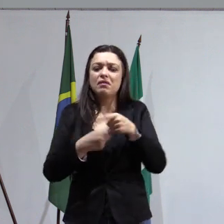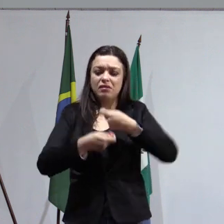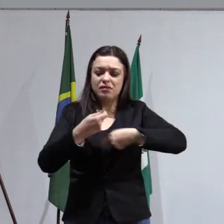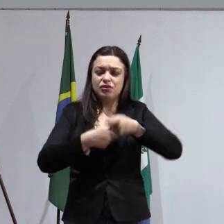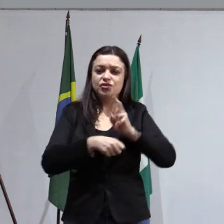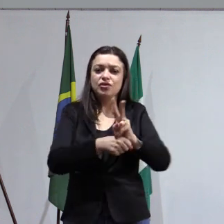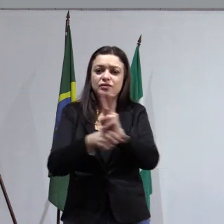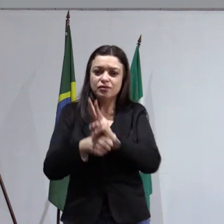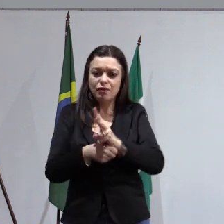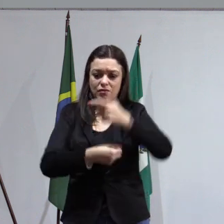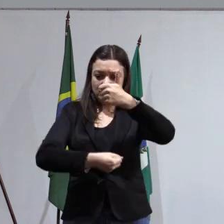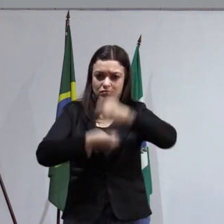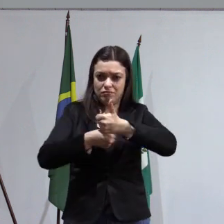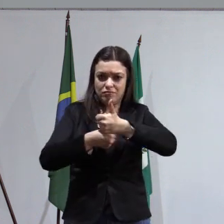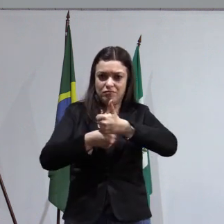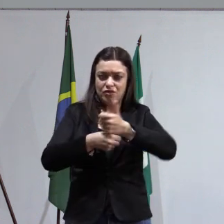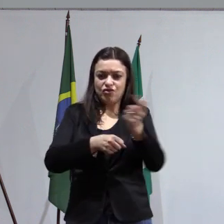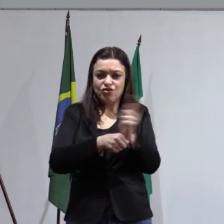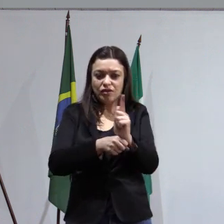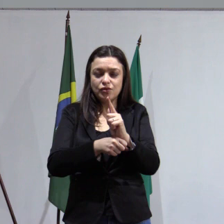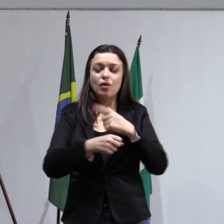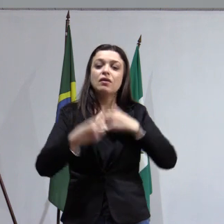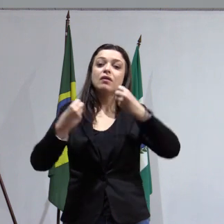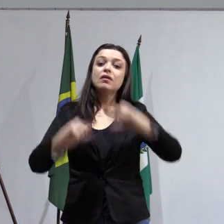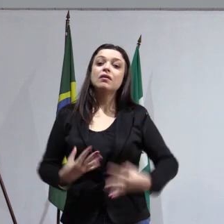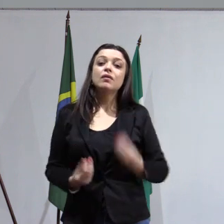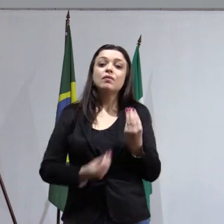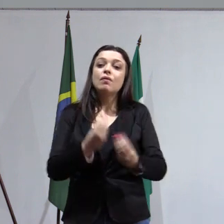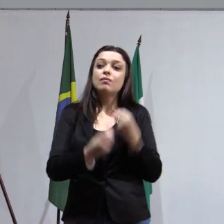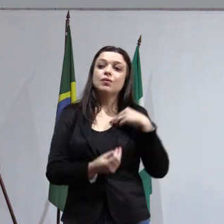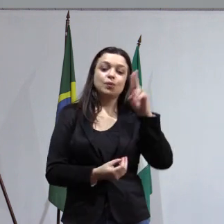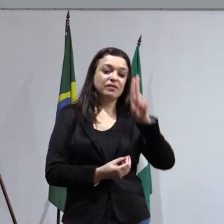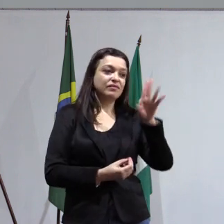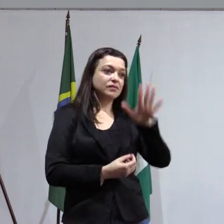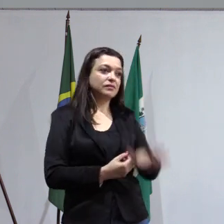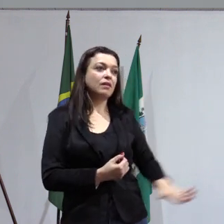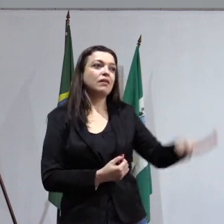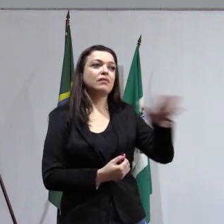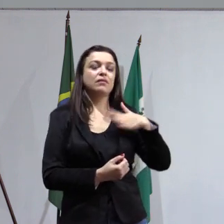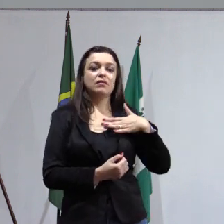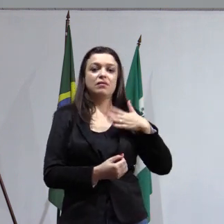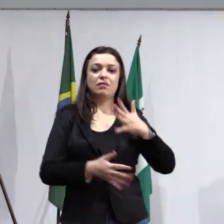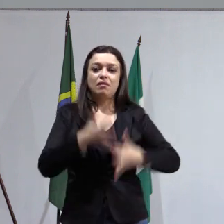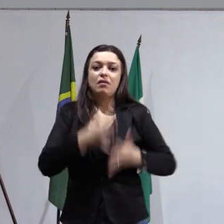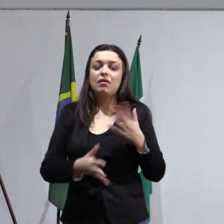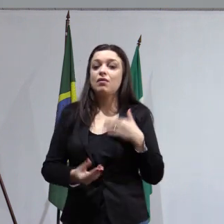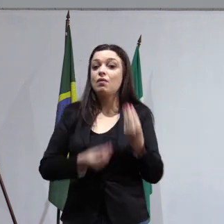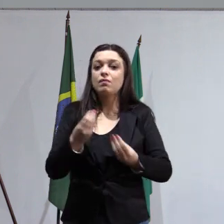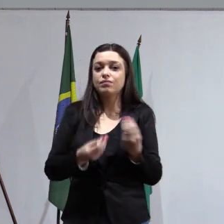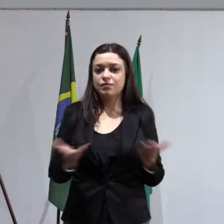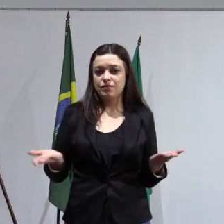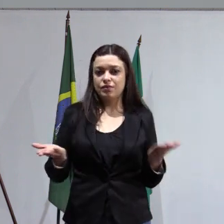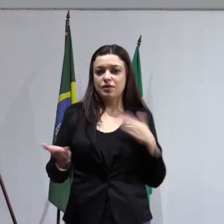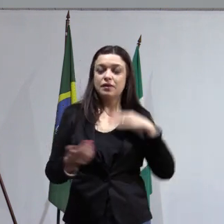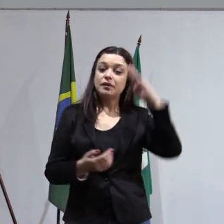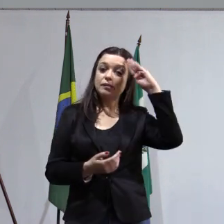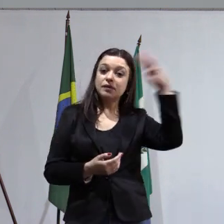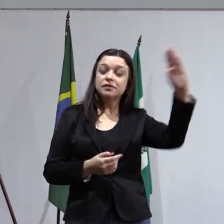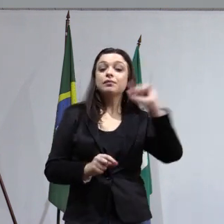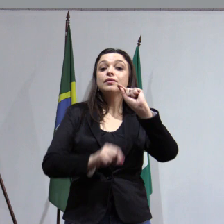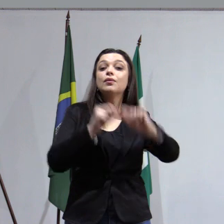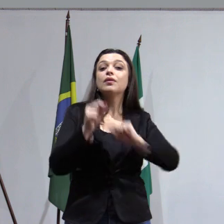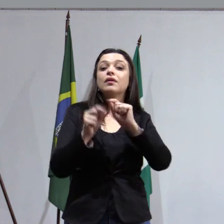que vai atuar nas universidades, como que ele vai, então, interferir na autonomia, principalmente das linhas de